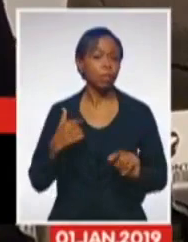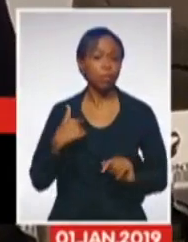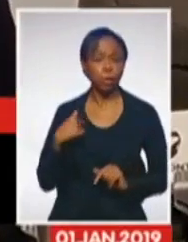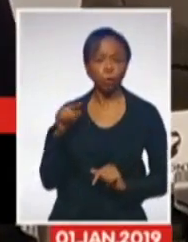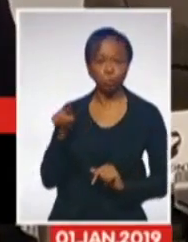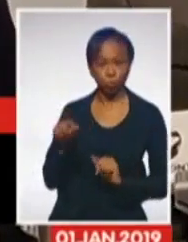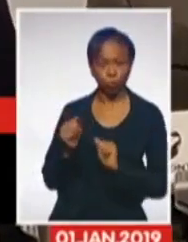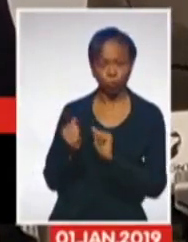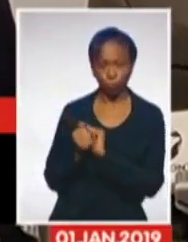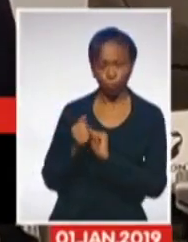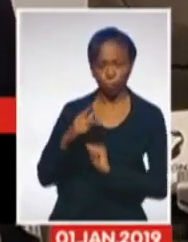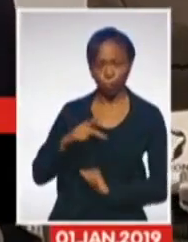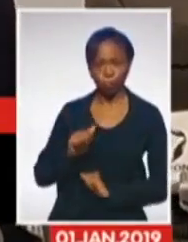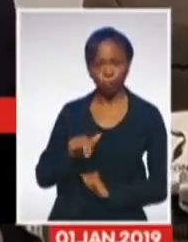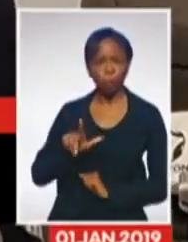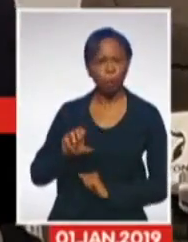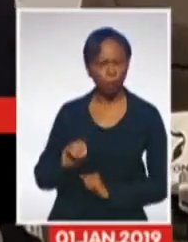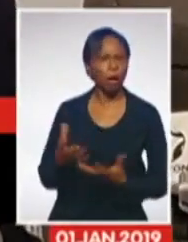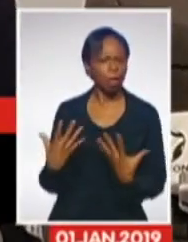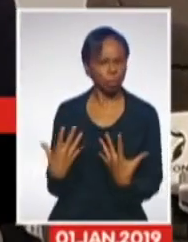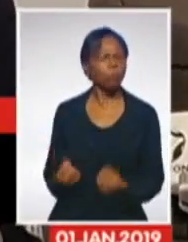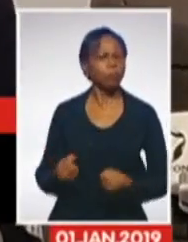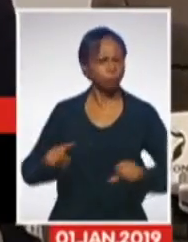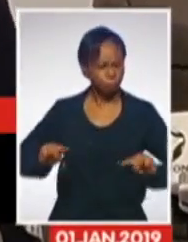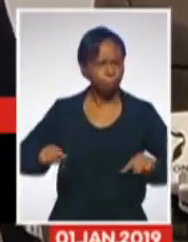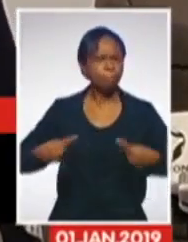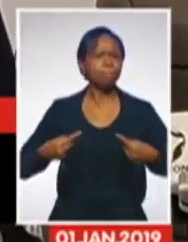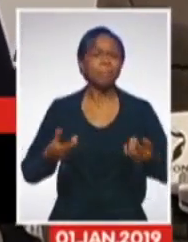desafio e agora temos que abrir